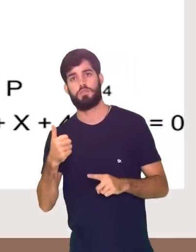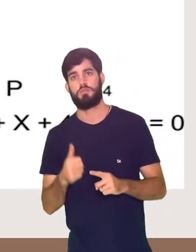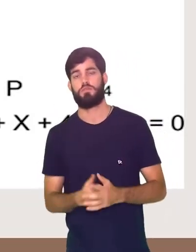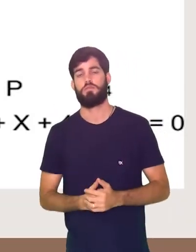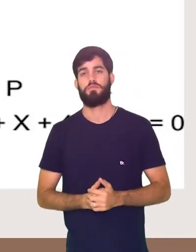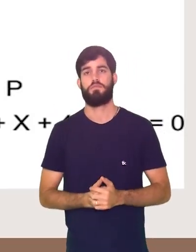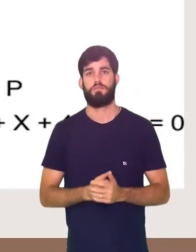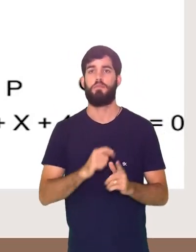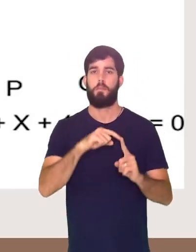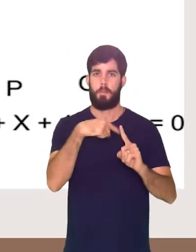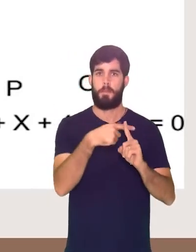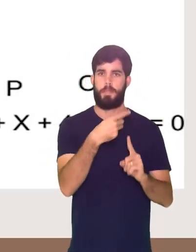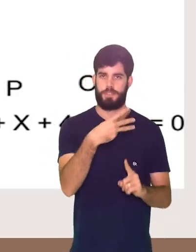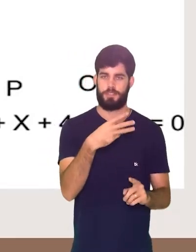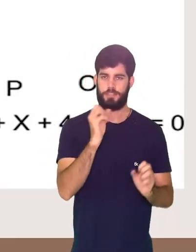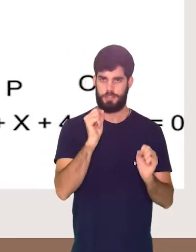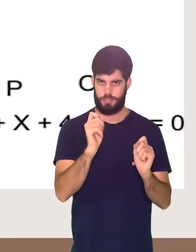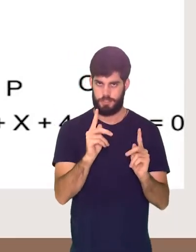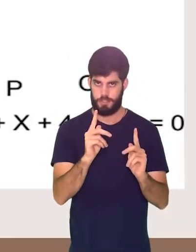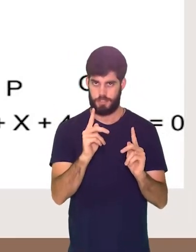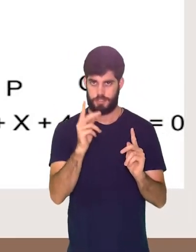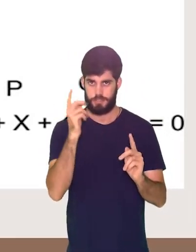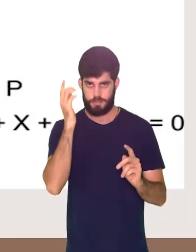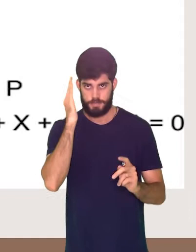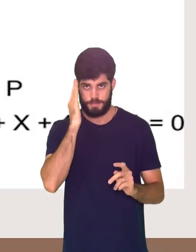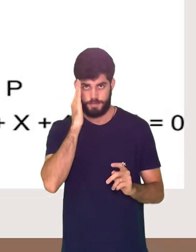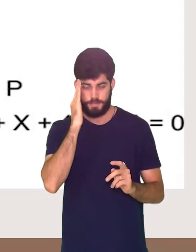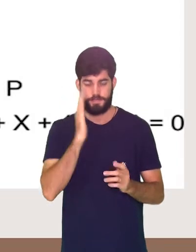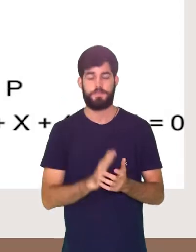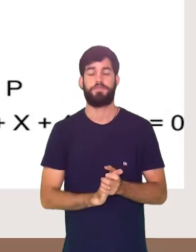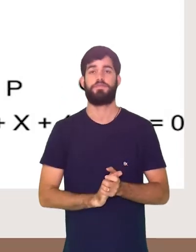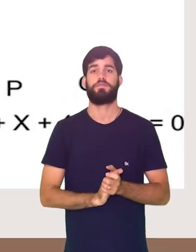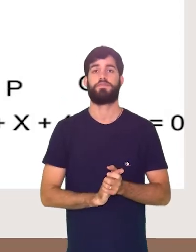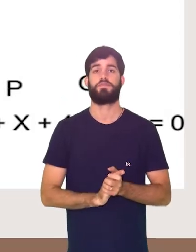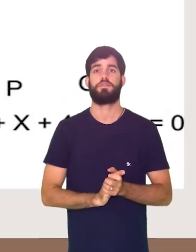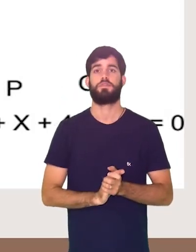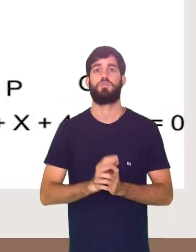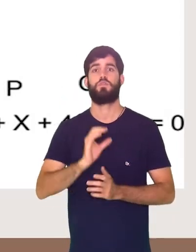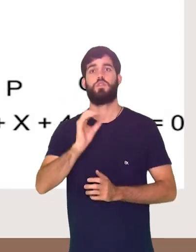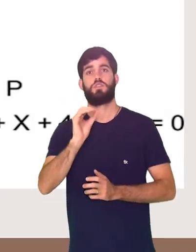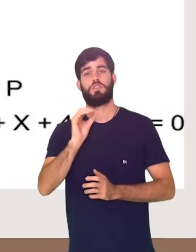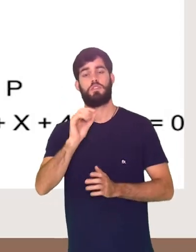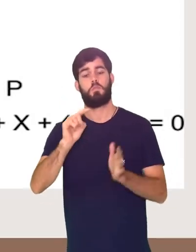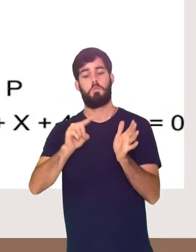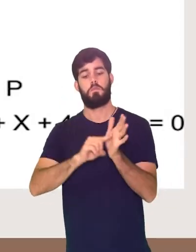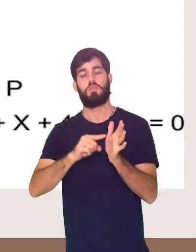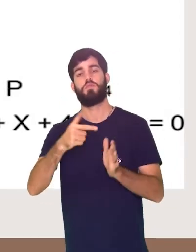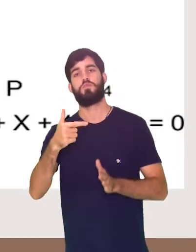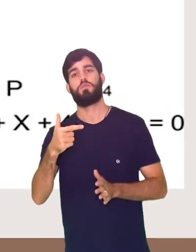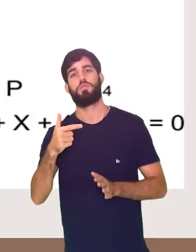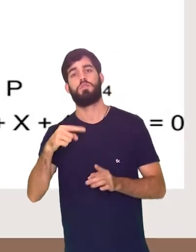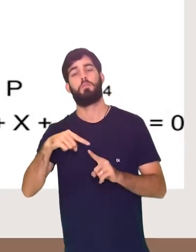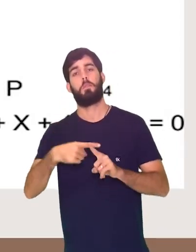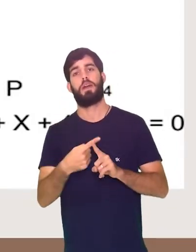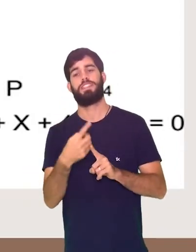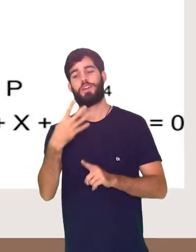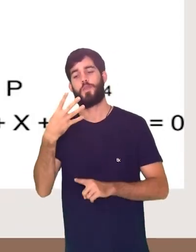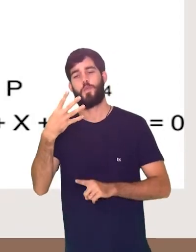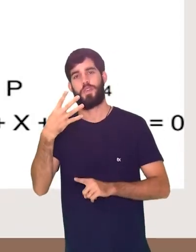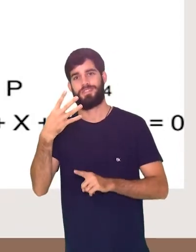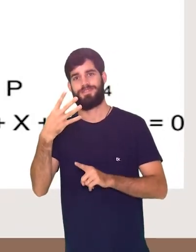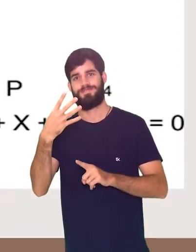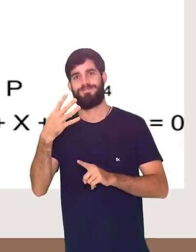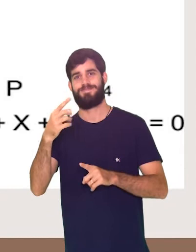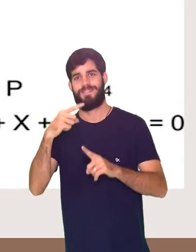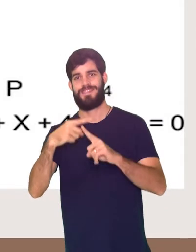O oxigênio tem carga menos 2. Só que são 4 oxigênios. Então, 4 vezes 2,